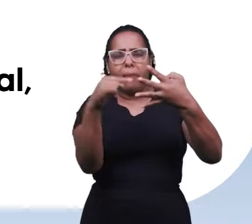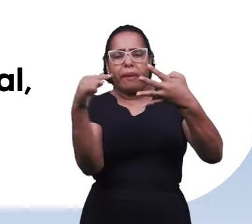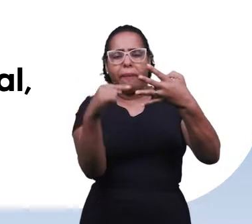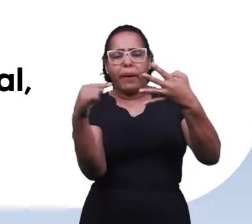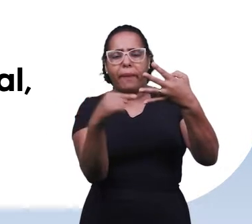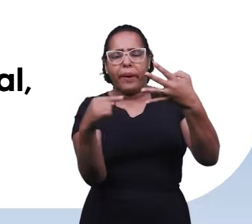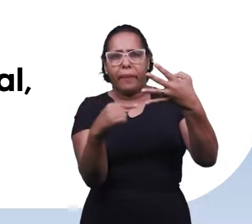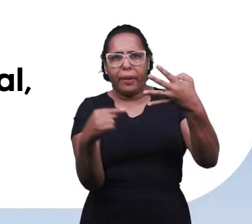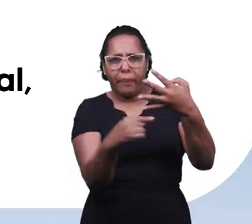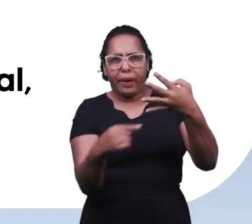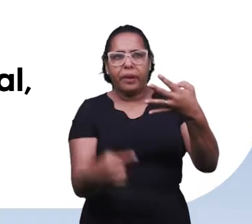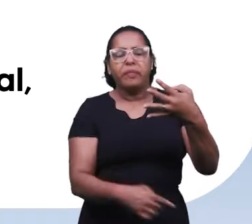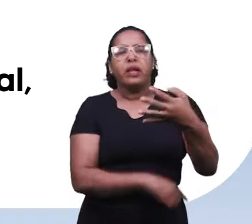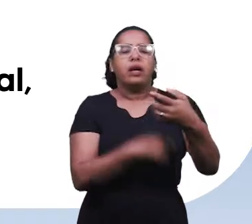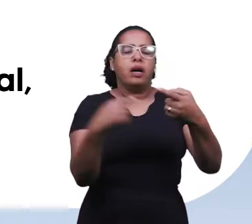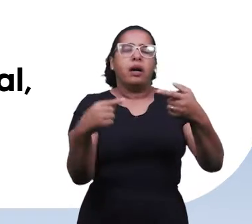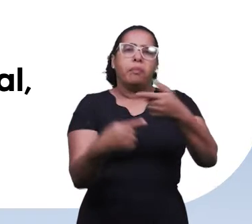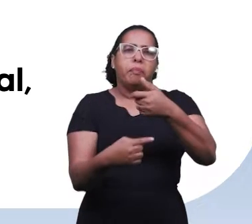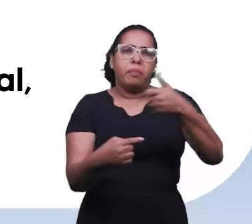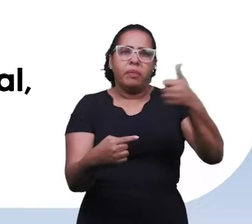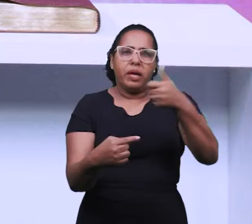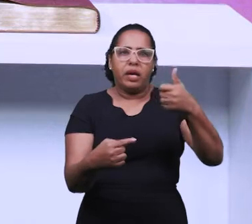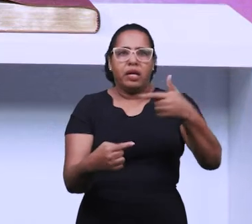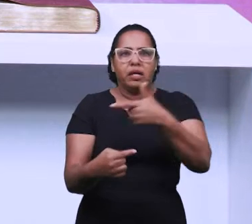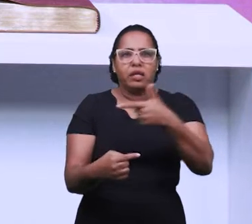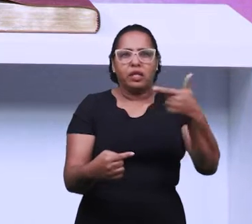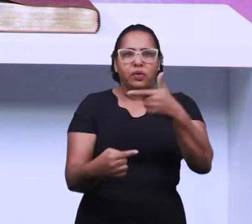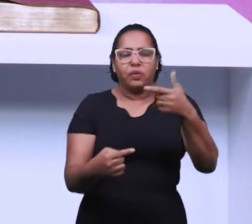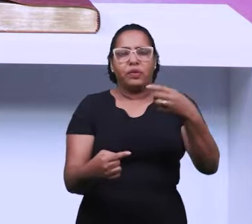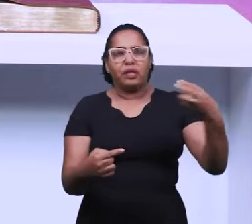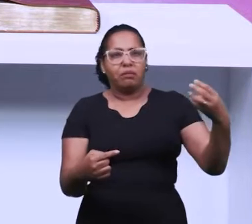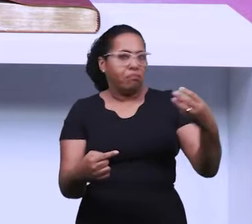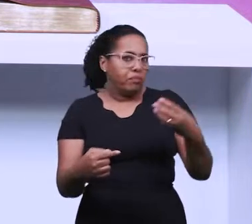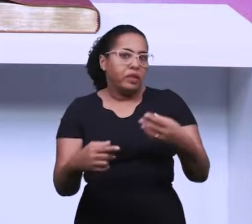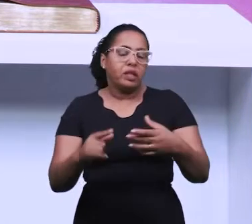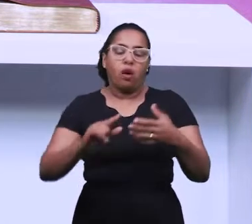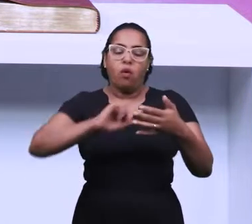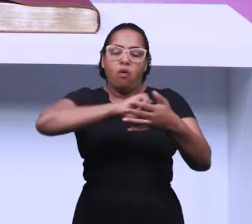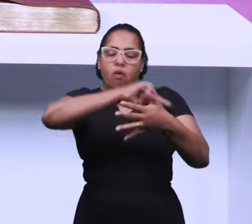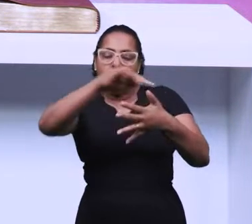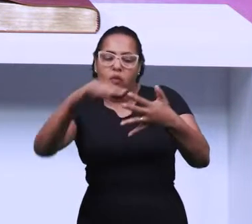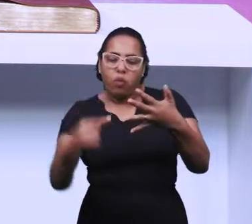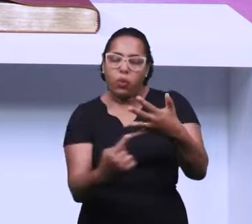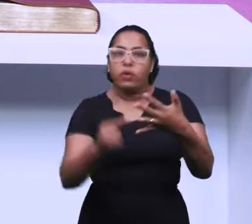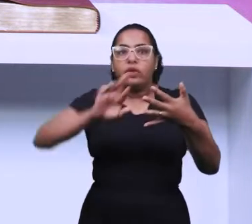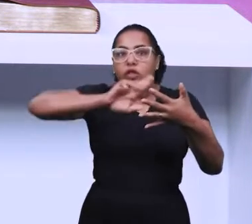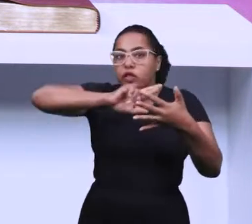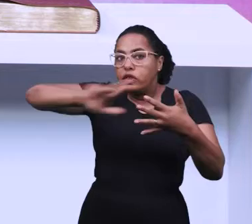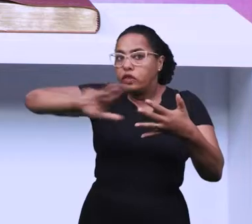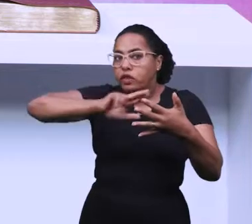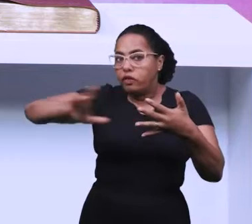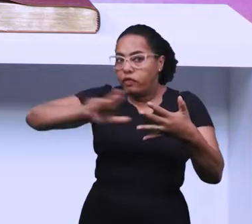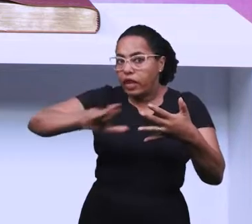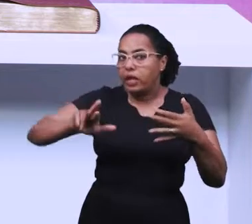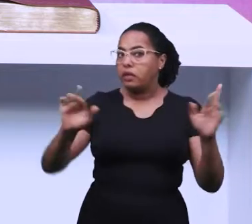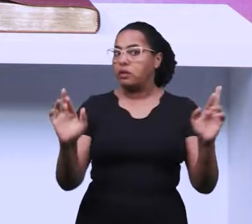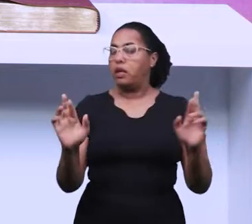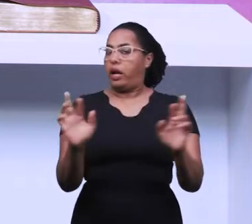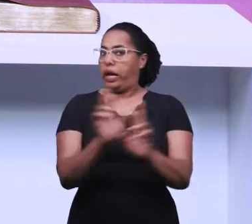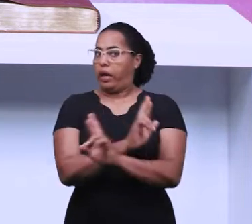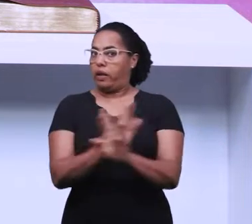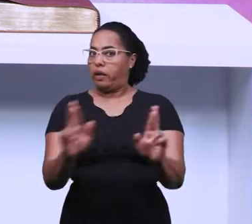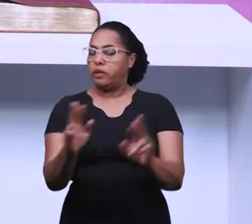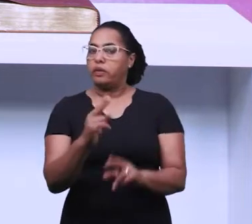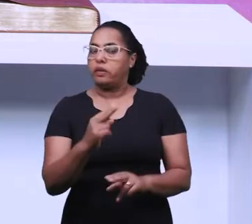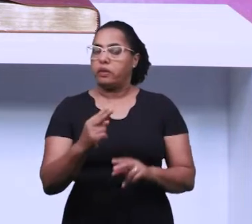momento infância, temos a primeira infância, a segunda infância, ou seja, são momentos diferentes em relação à fala,